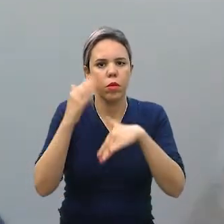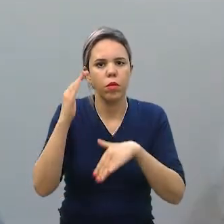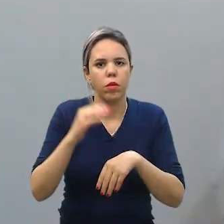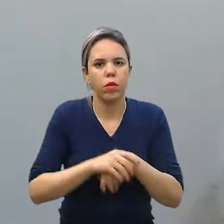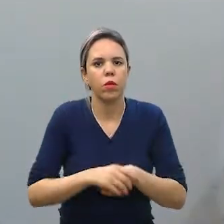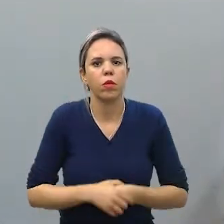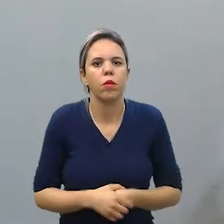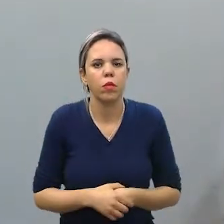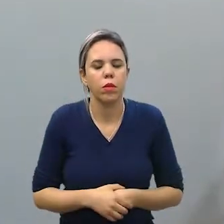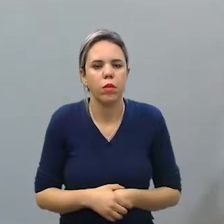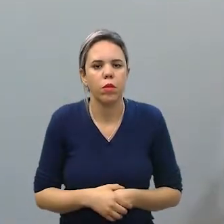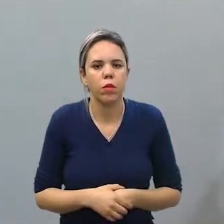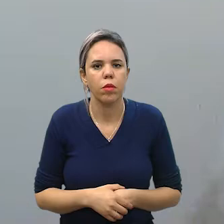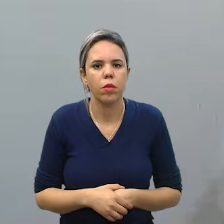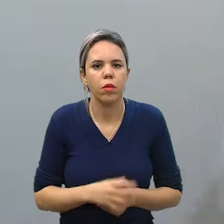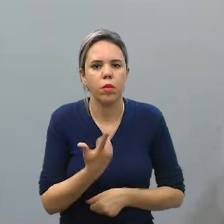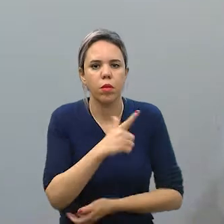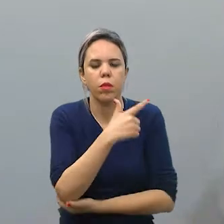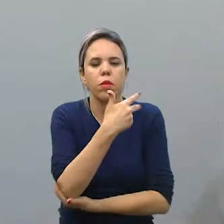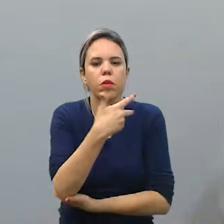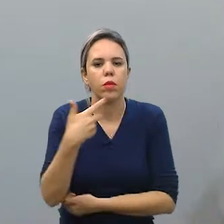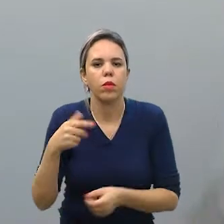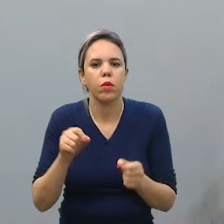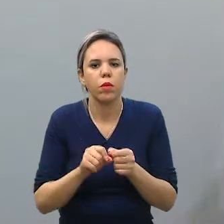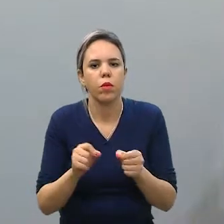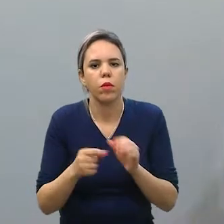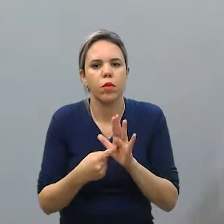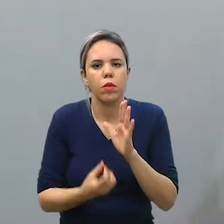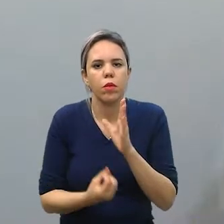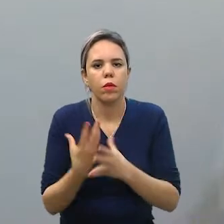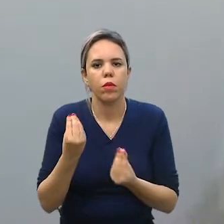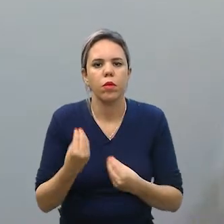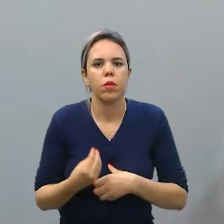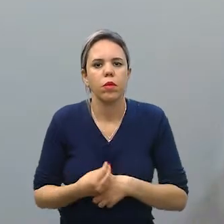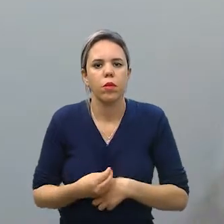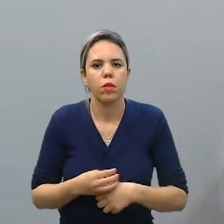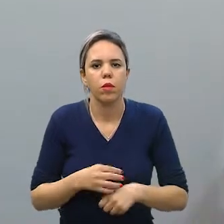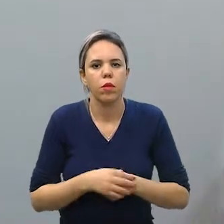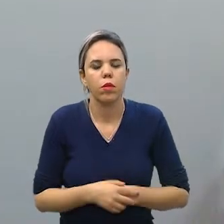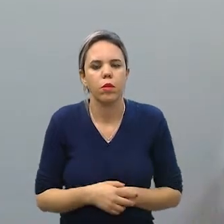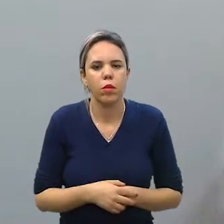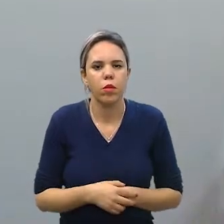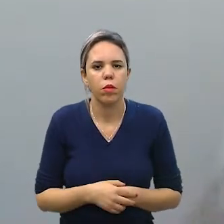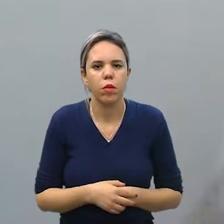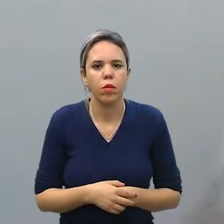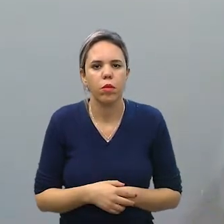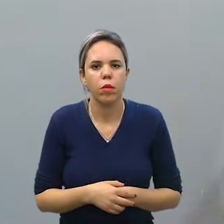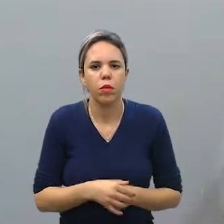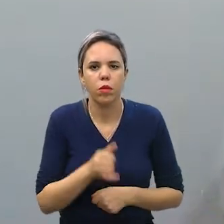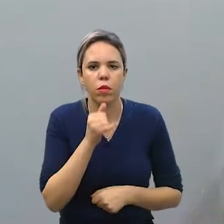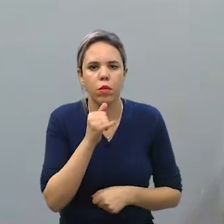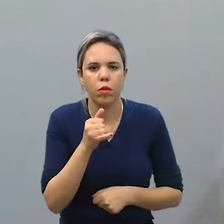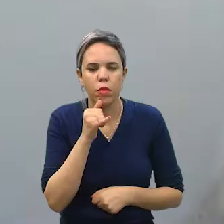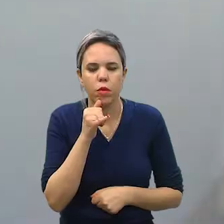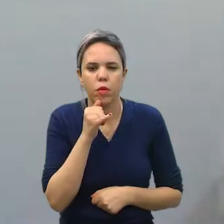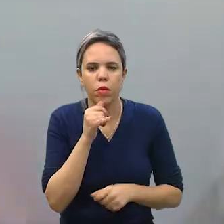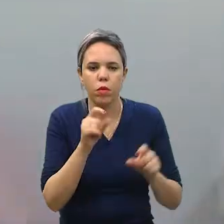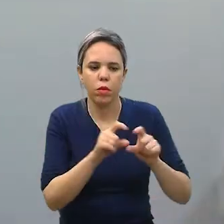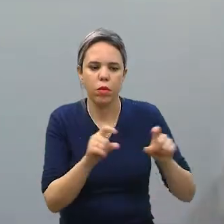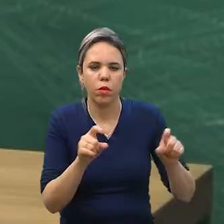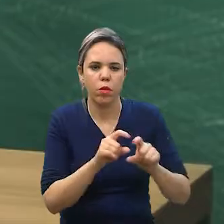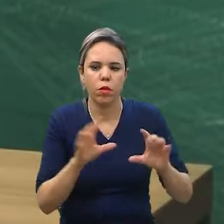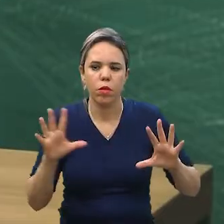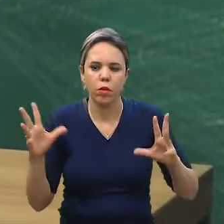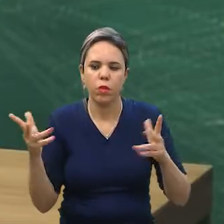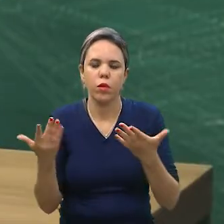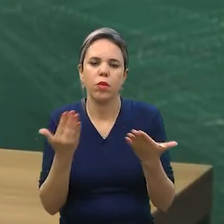além, né? Outro tipo de coisa que aparece bastante é estabelecer a relação de um certo trecho com um